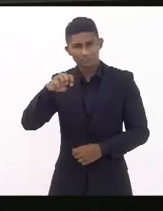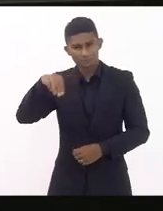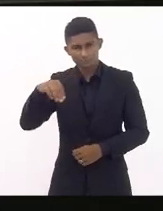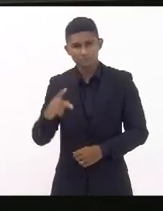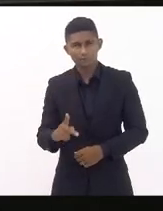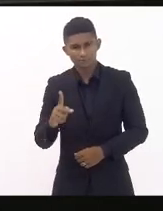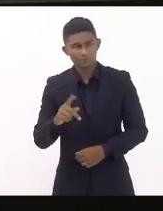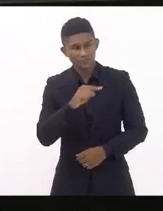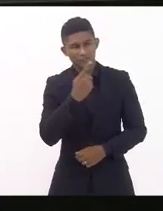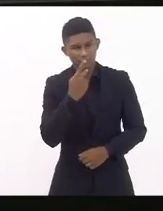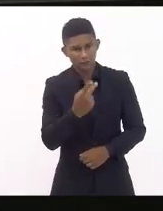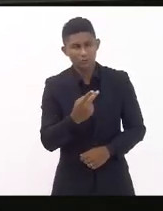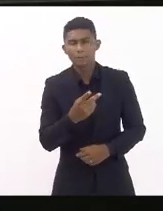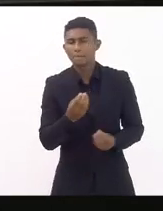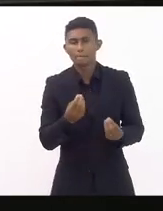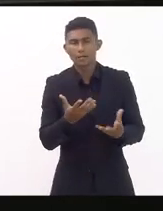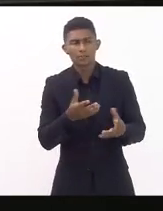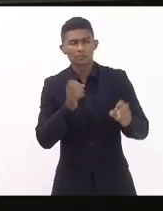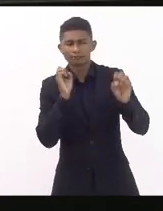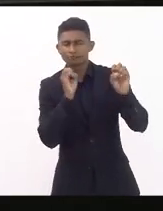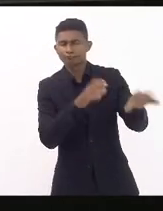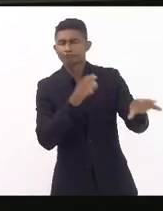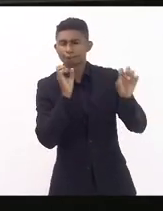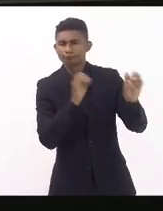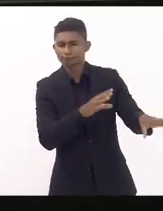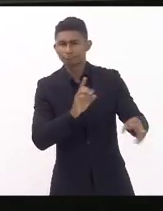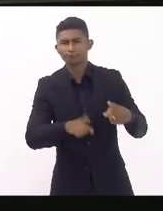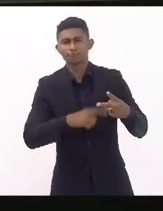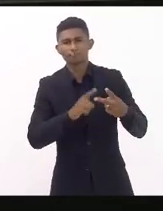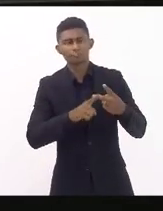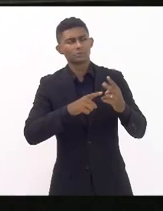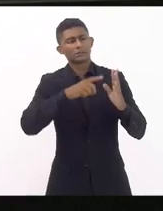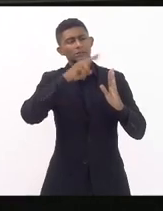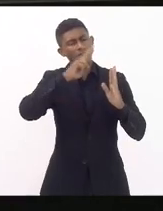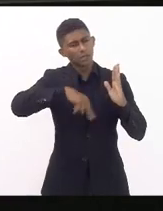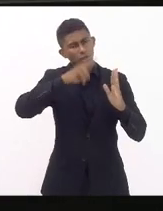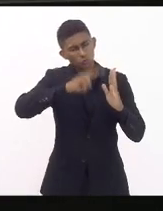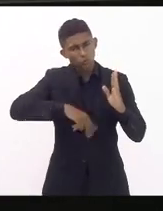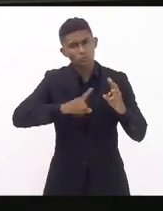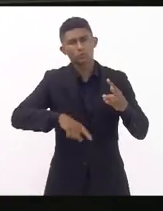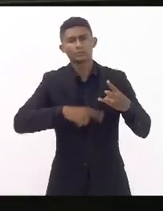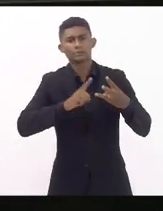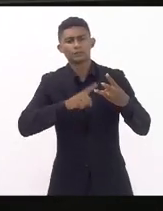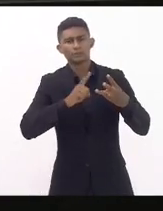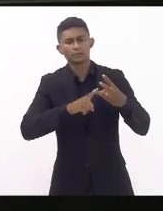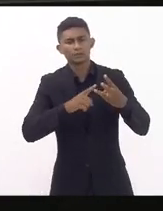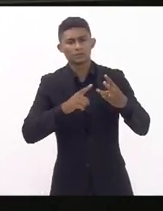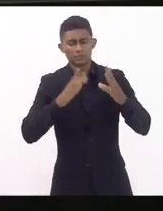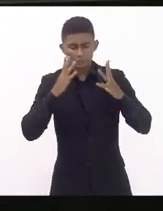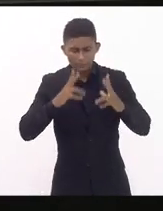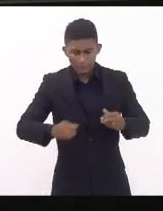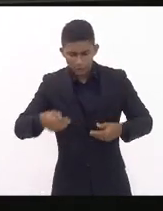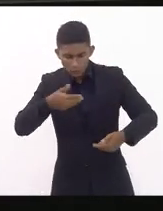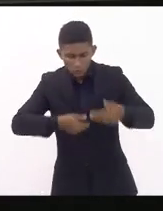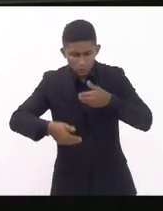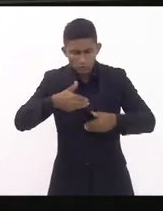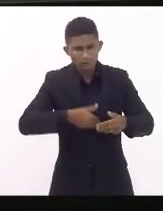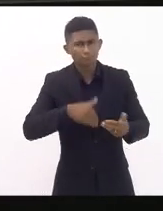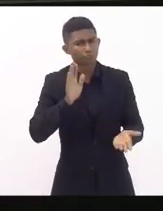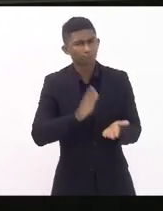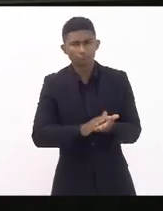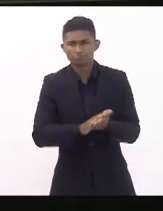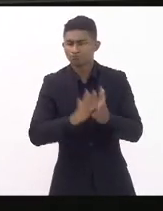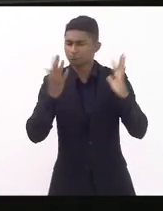possibilitar a educação, de possibilitar a leitura, de possibilitar a higiene pessoal. Parabéns, deputado